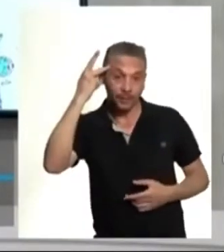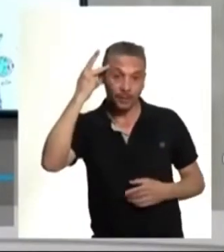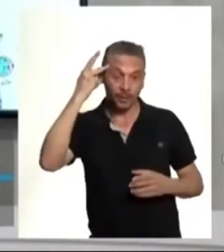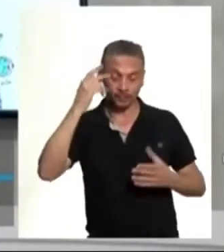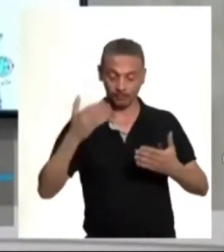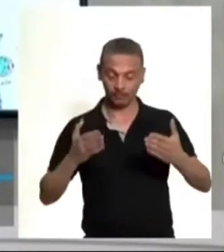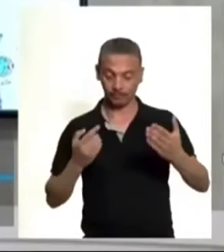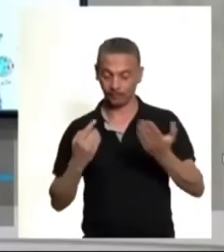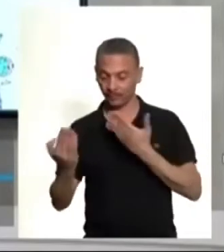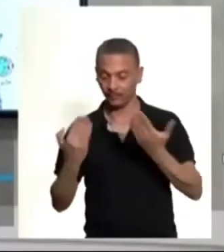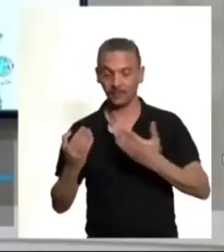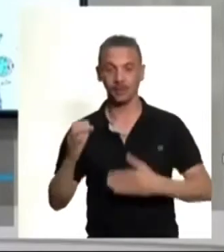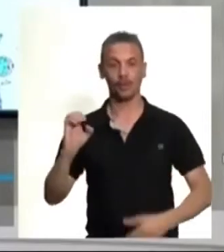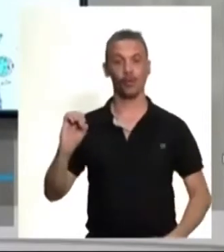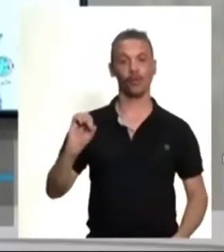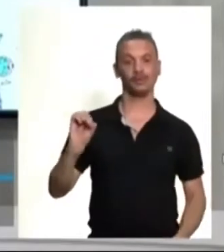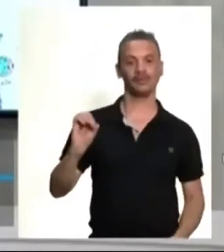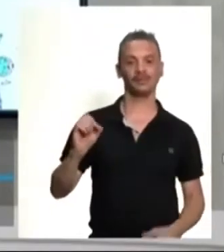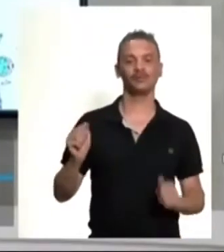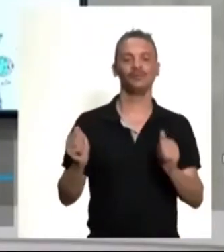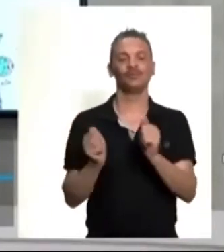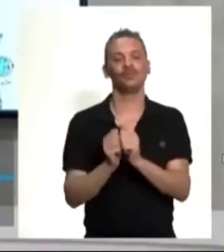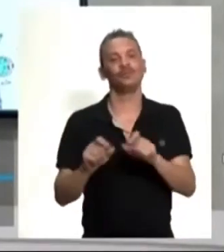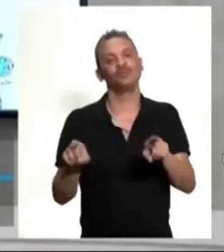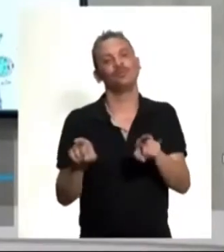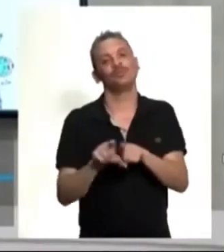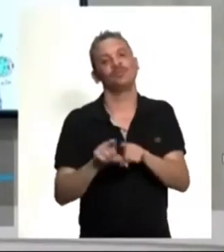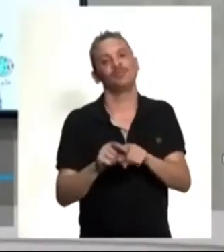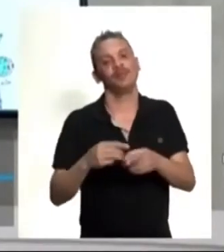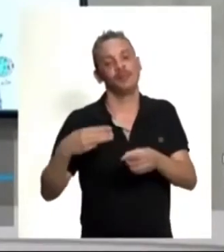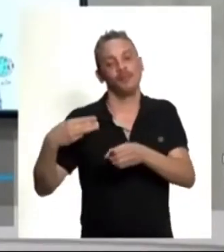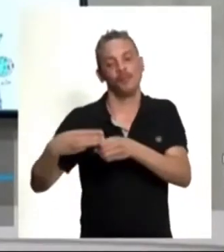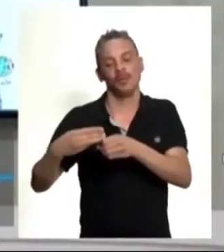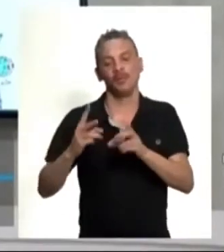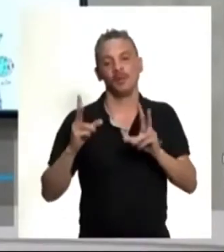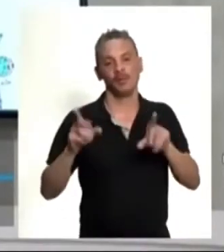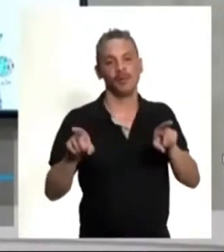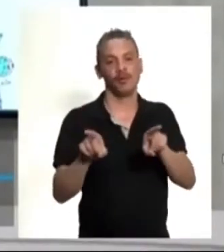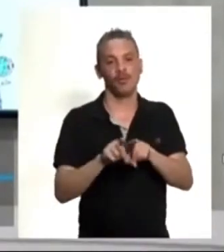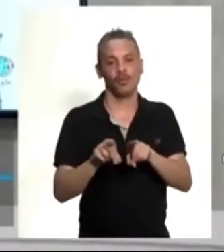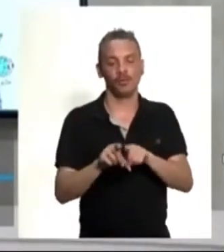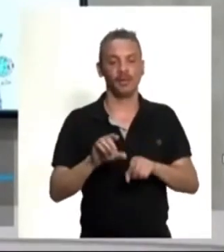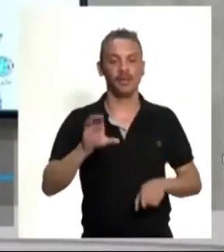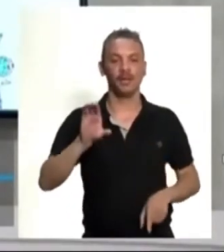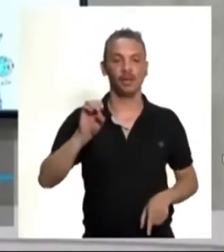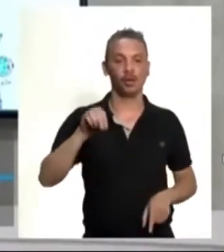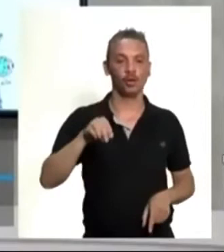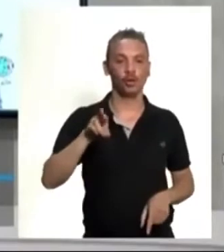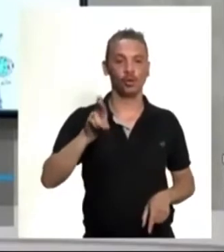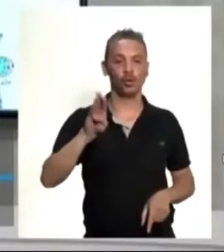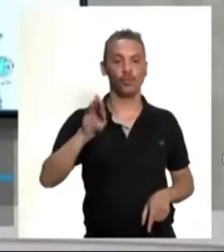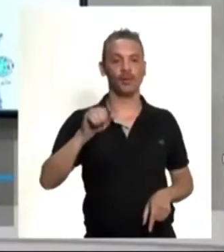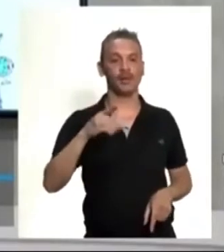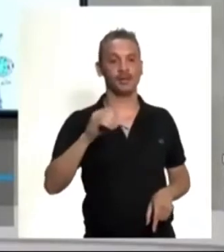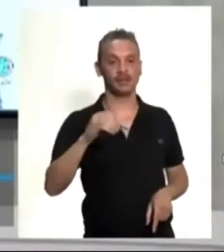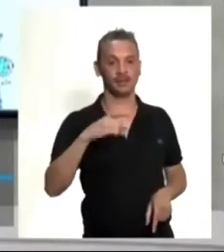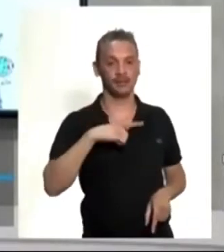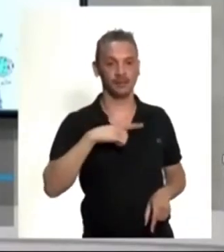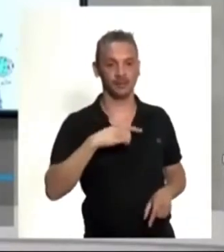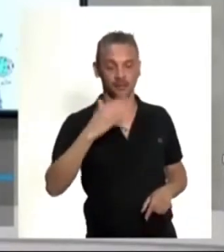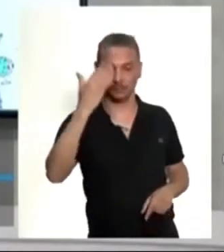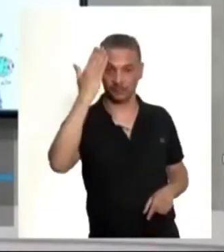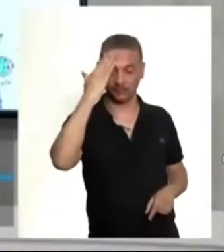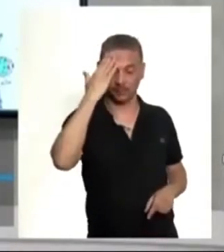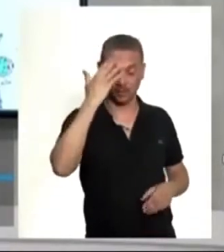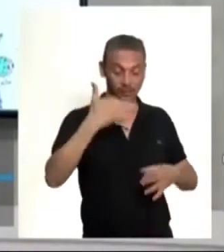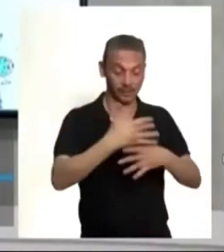rua e já estamos no outro município, na outra cidade. Nesse caso aqui, enfim, a gente atravessa a rua e está na outra cidade,